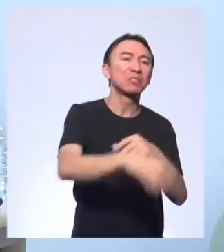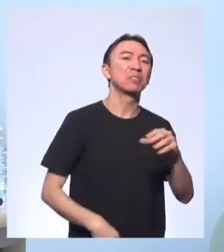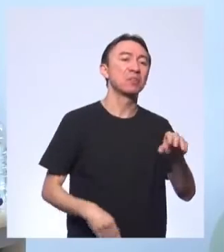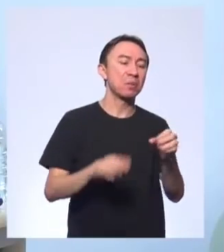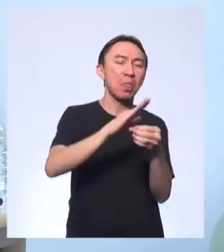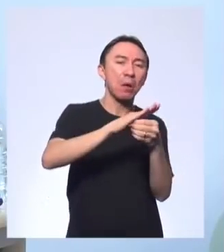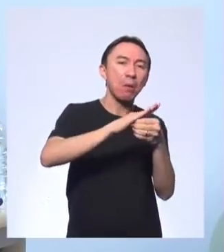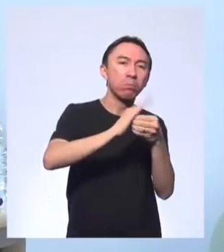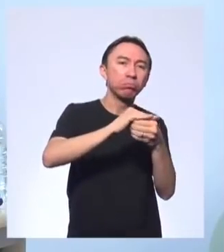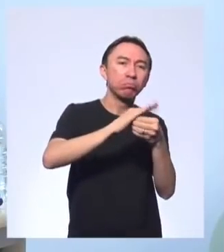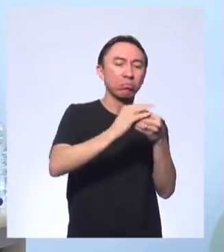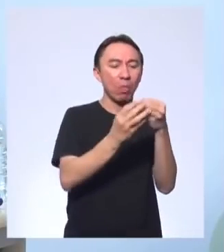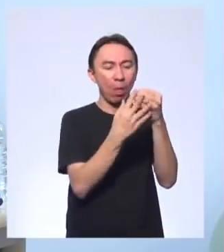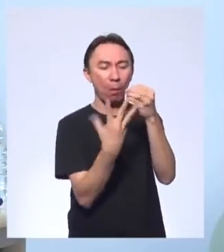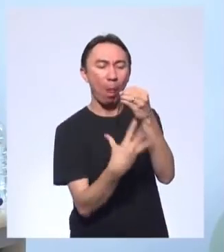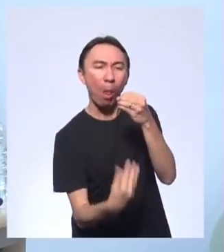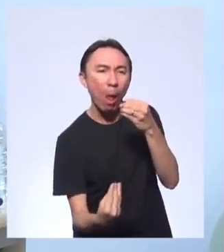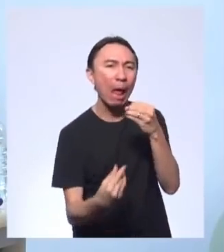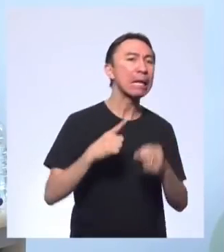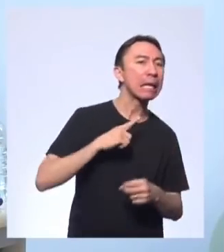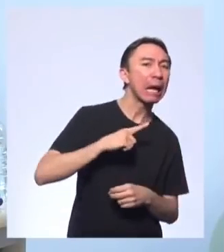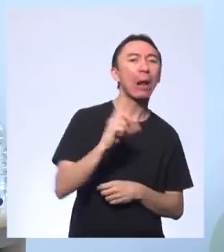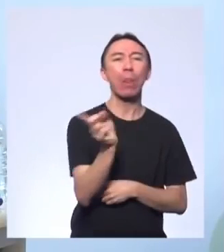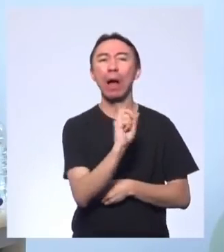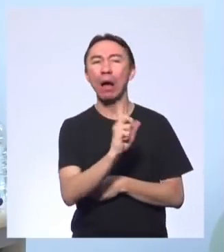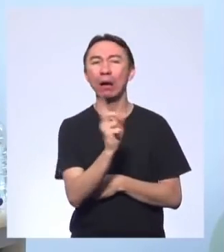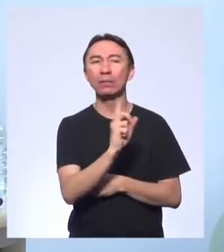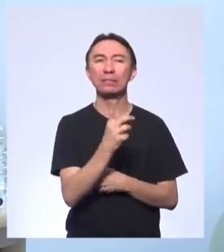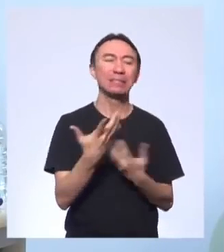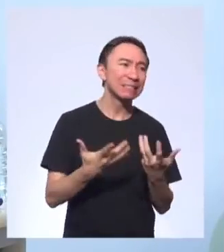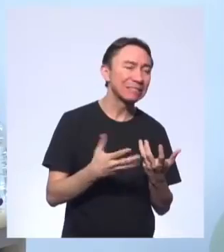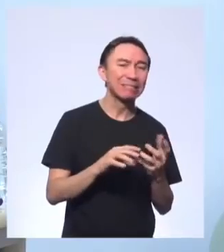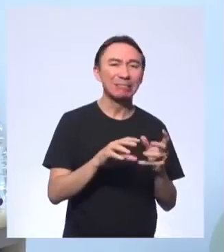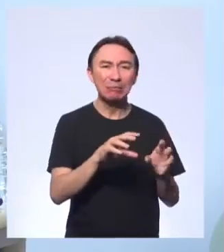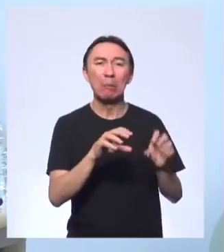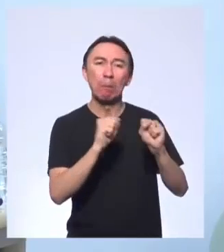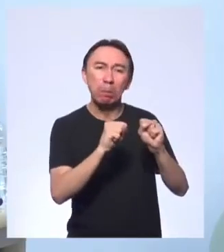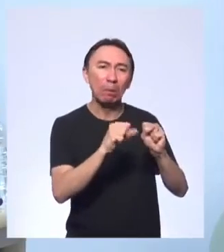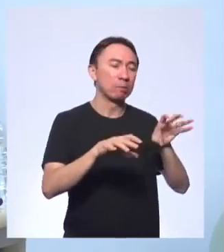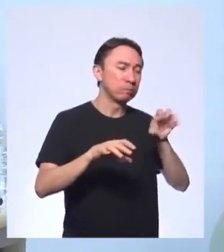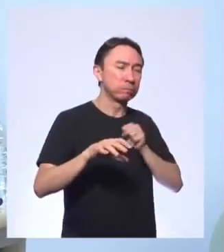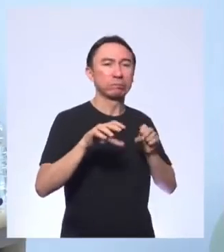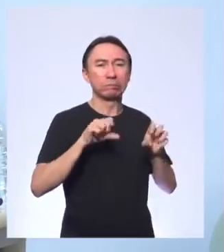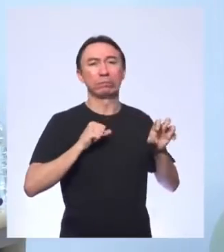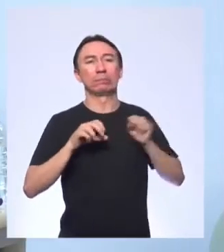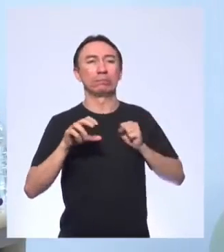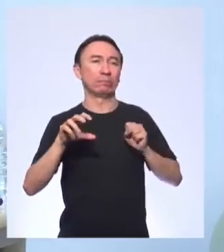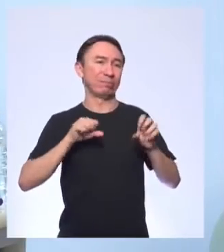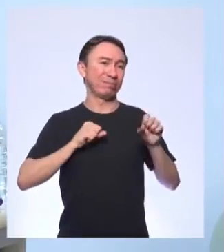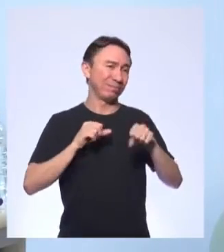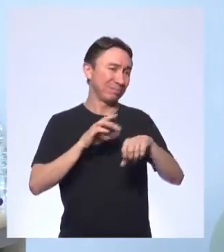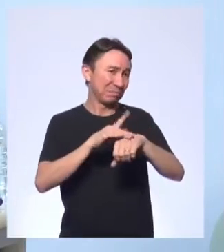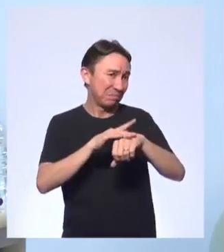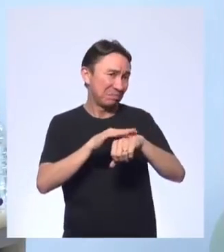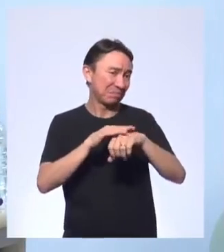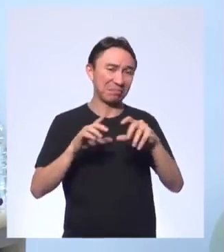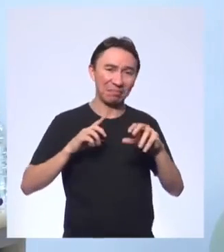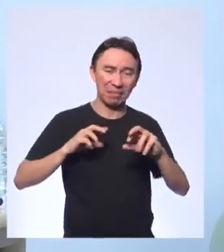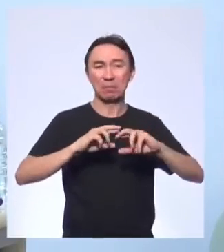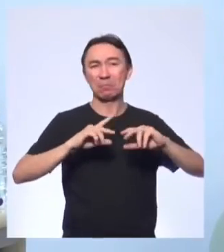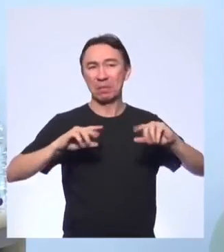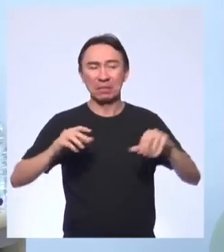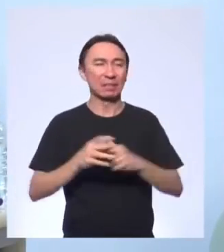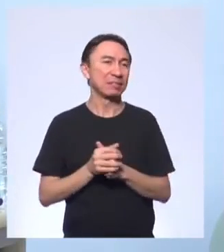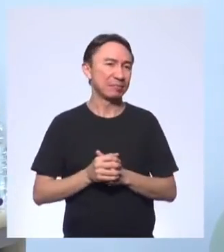quanto o indivíduo ele está vulnerável a ter aquele tipo de contato com aquele agente,